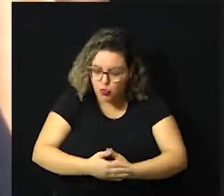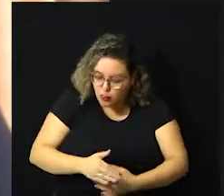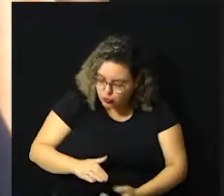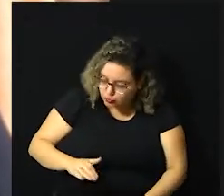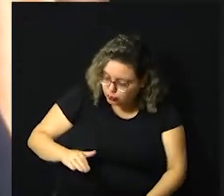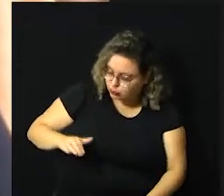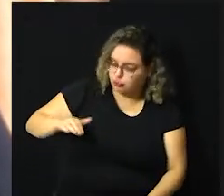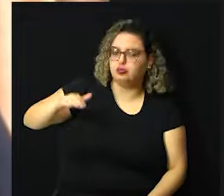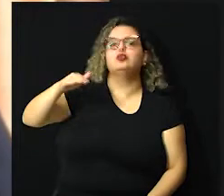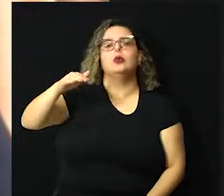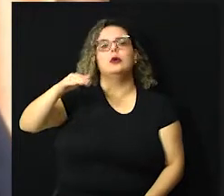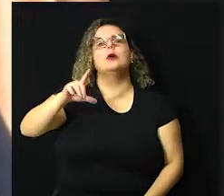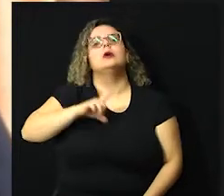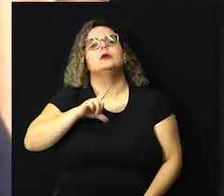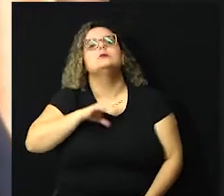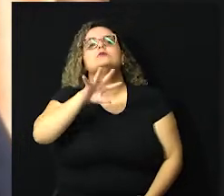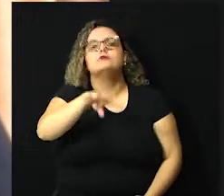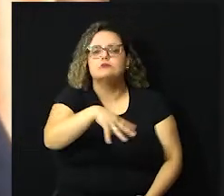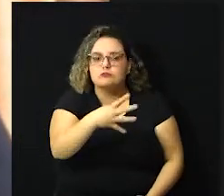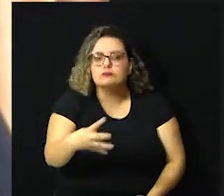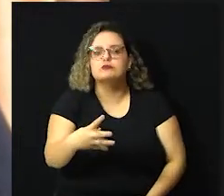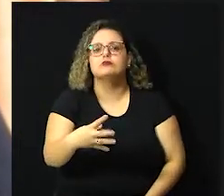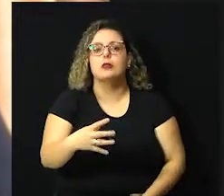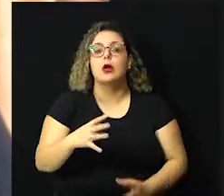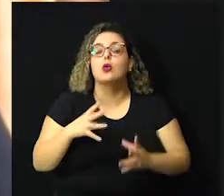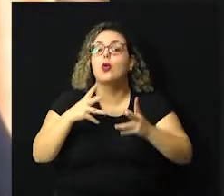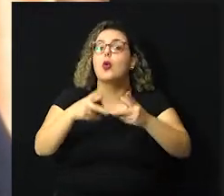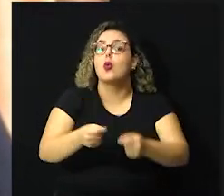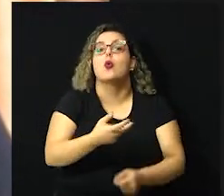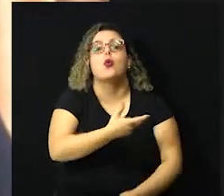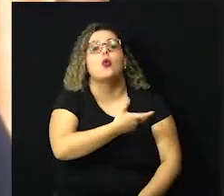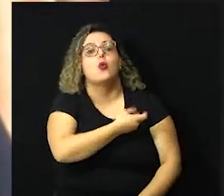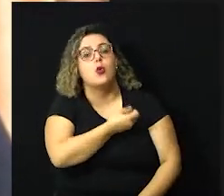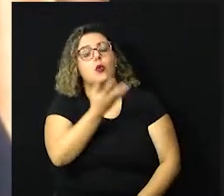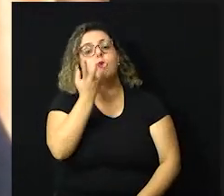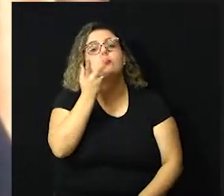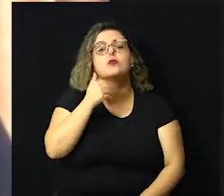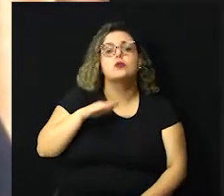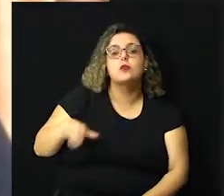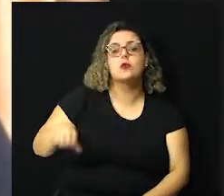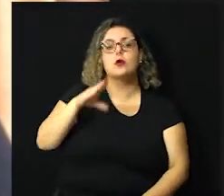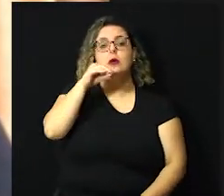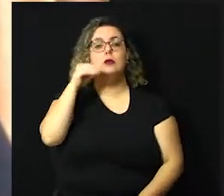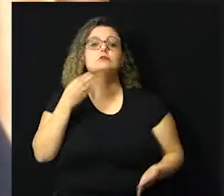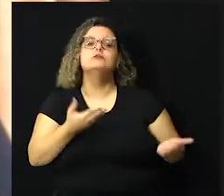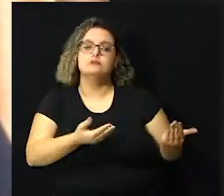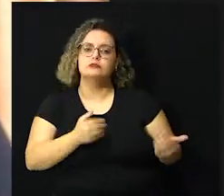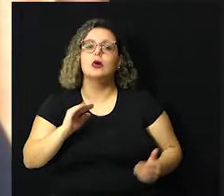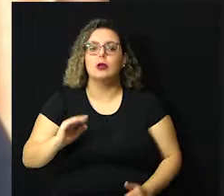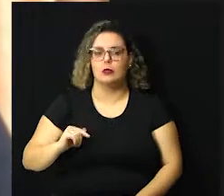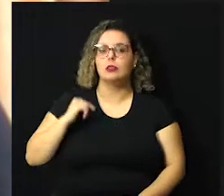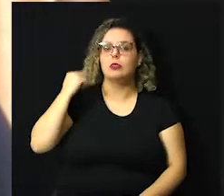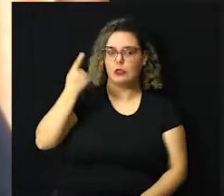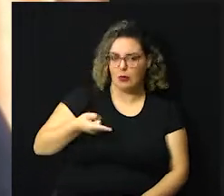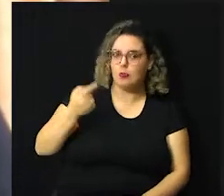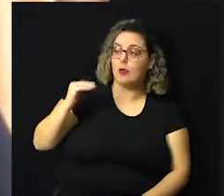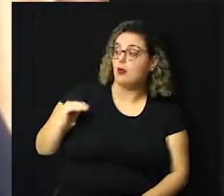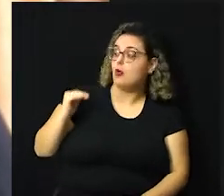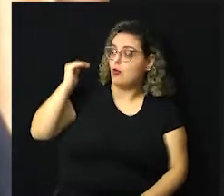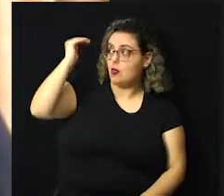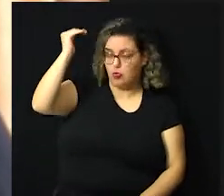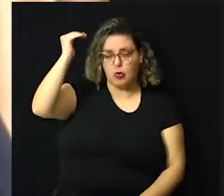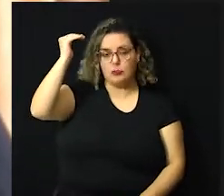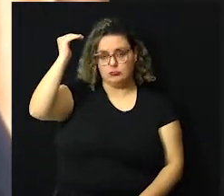a gente tem ali um escalonamento de vacinas para ser dado na criança, depois no adolescente, depois na fase adulta, sempre